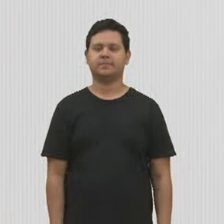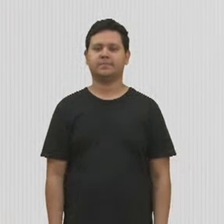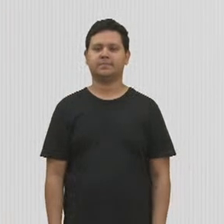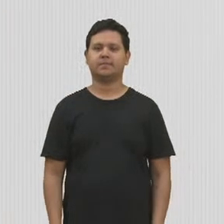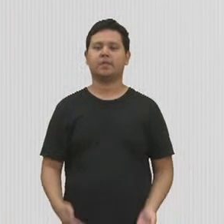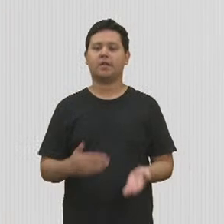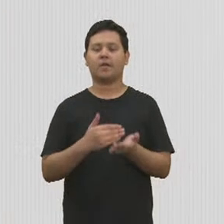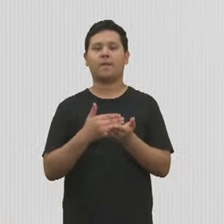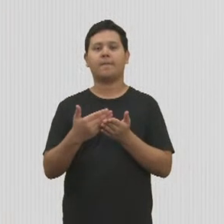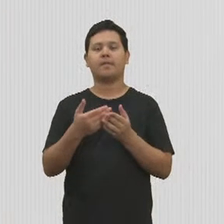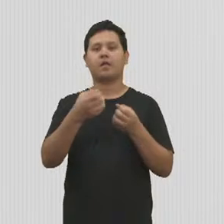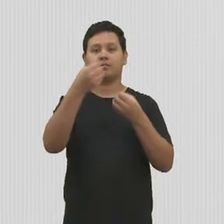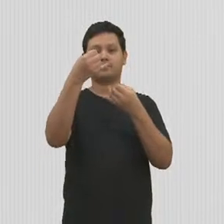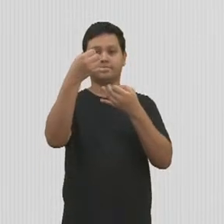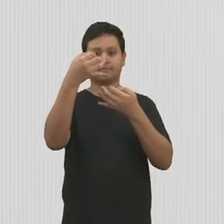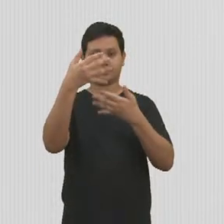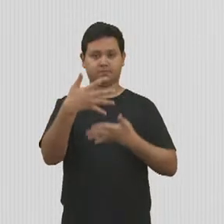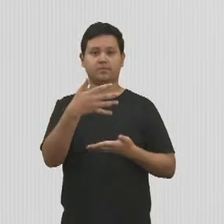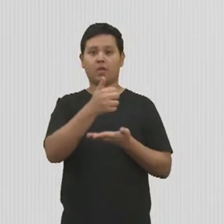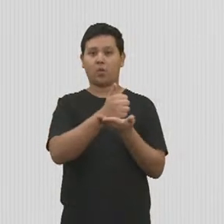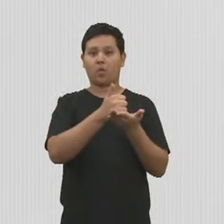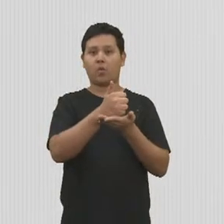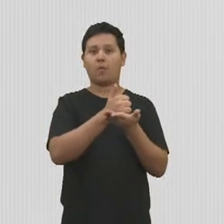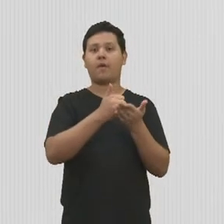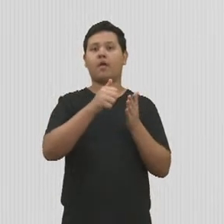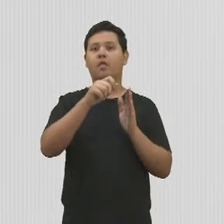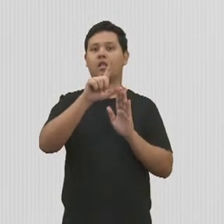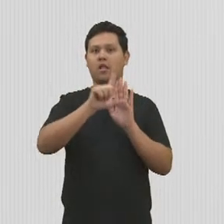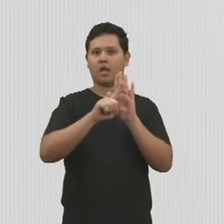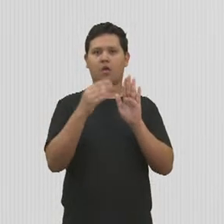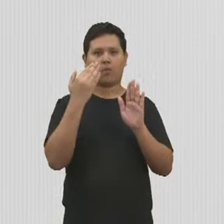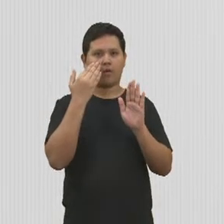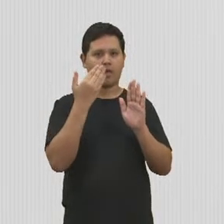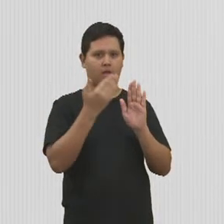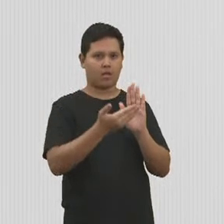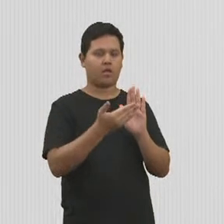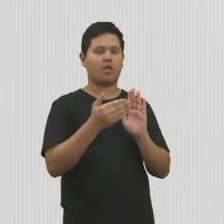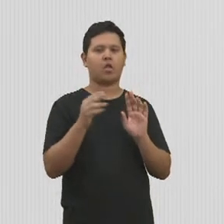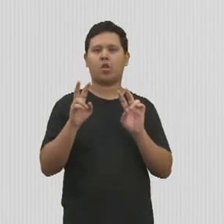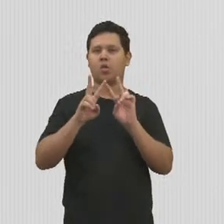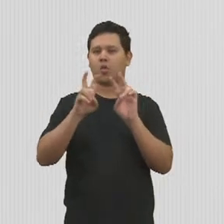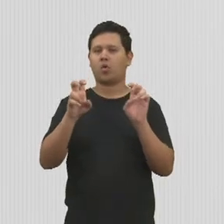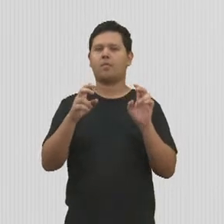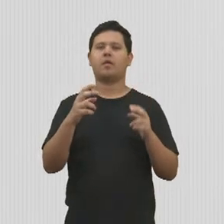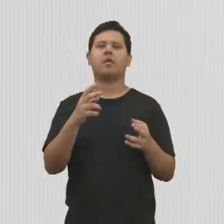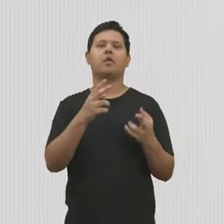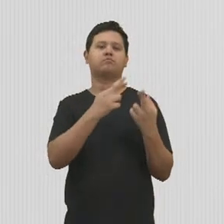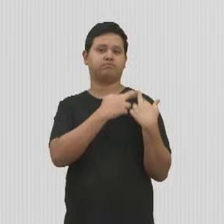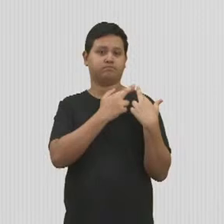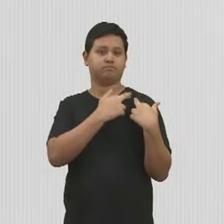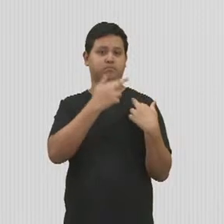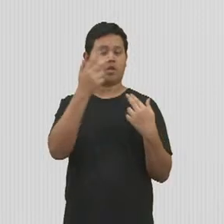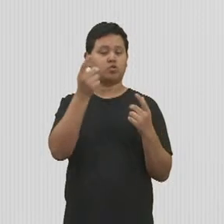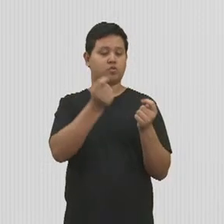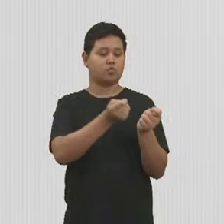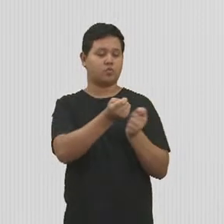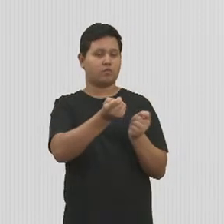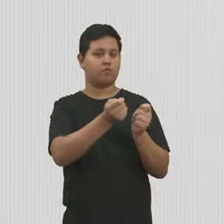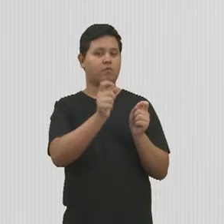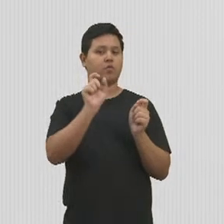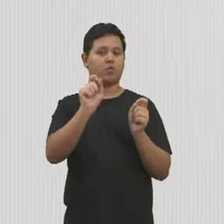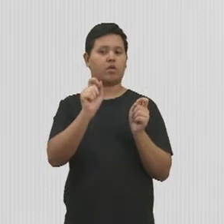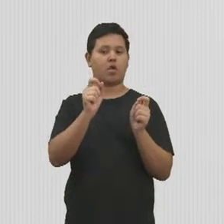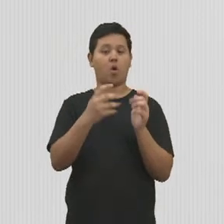A gente começa explicando a base legal, né? Essa audiência ela é amparada na Lei de Responsabilidade Fiscal, que a cada